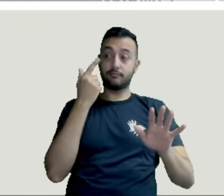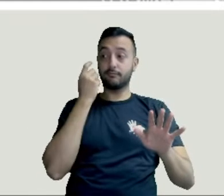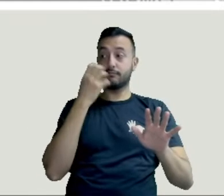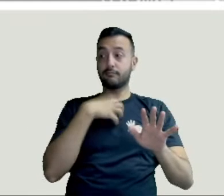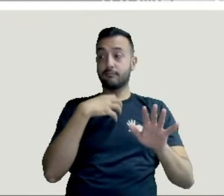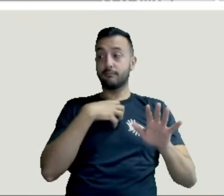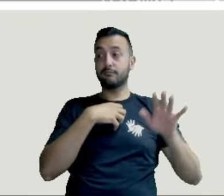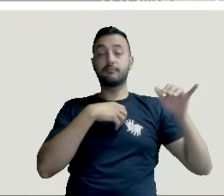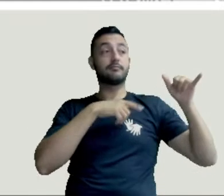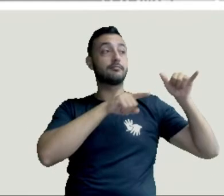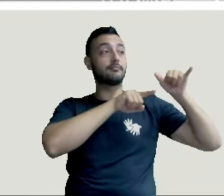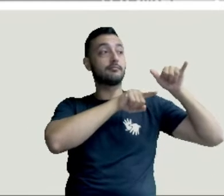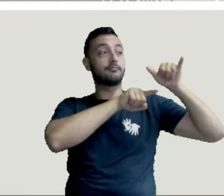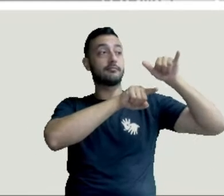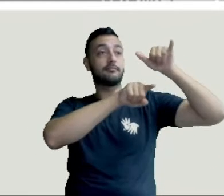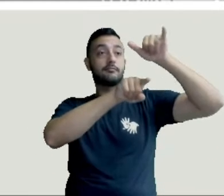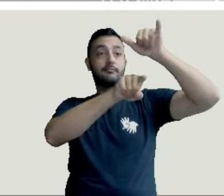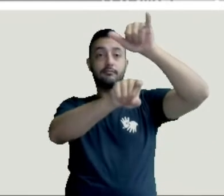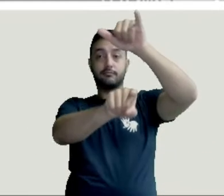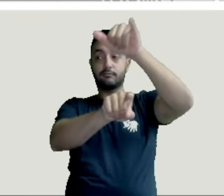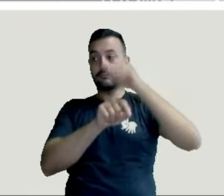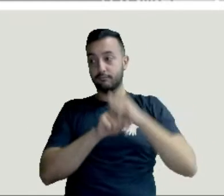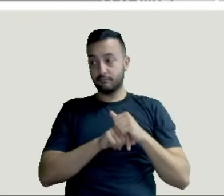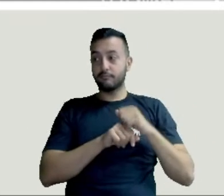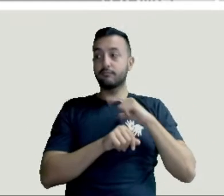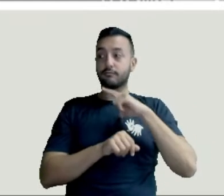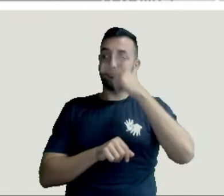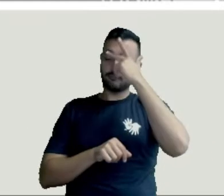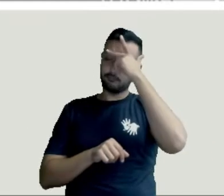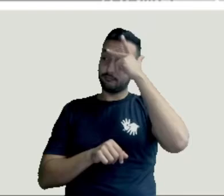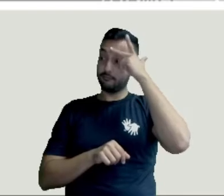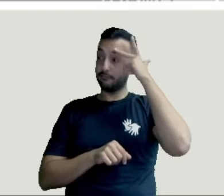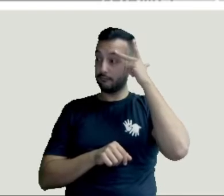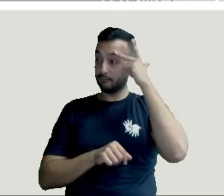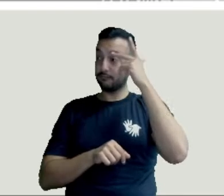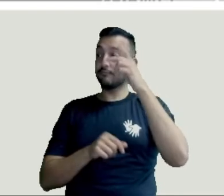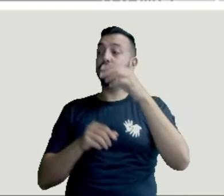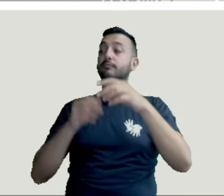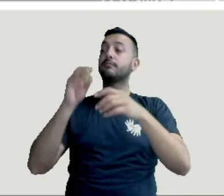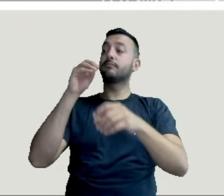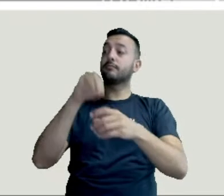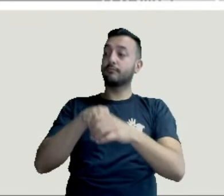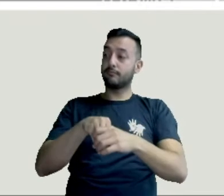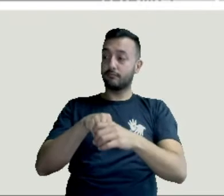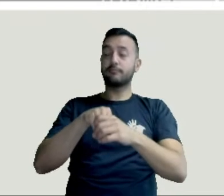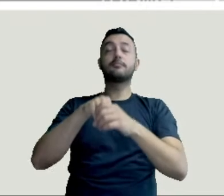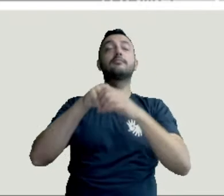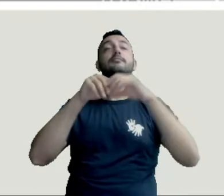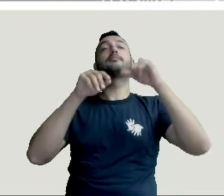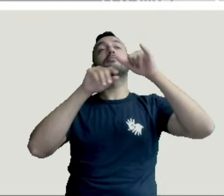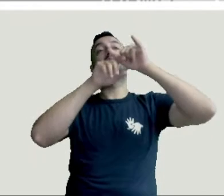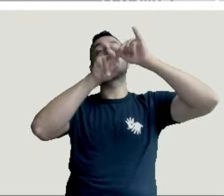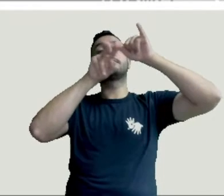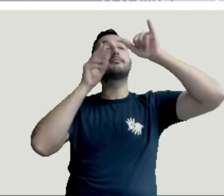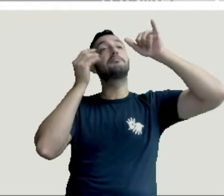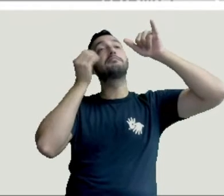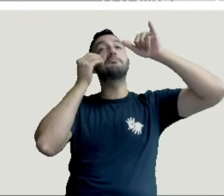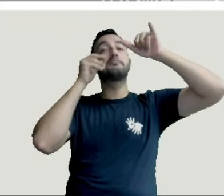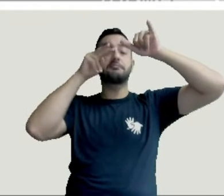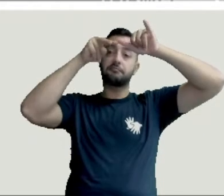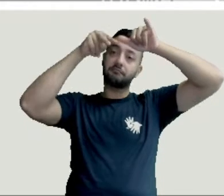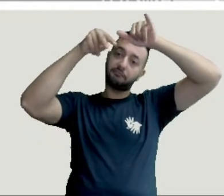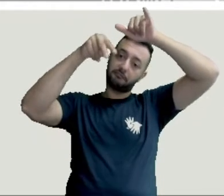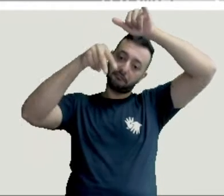tá? Tem aqui o primeiro observador, que é a pessoa dentro do avião, e o segundo observador, que é a pessoa aqui na Terra, ele